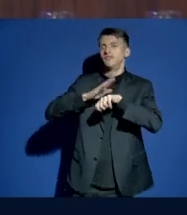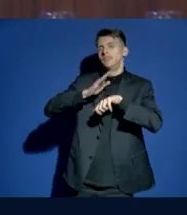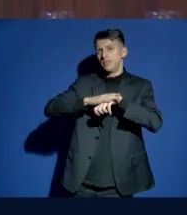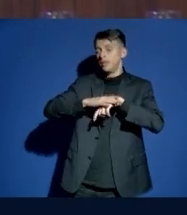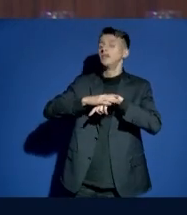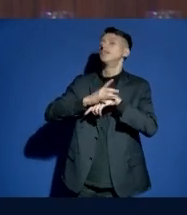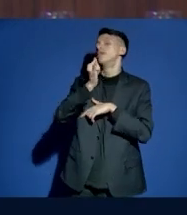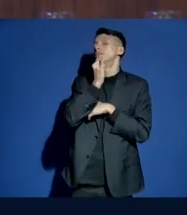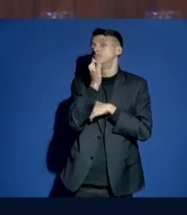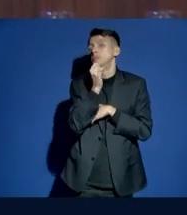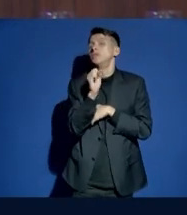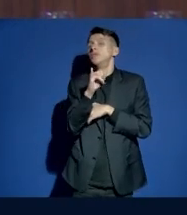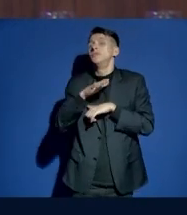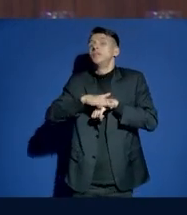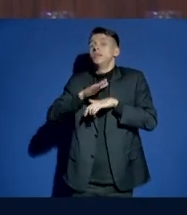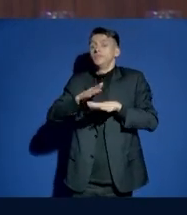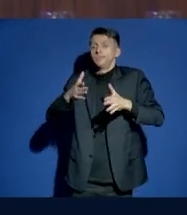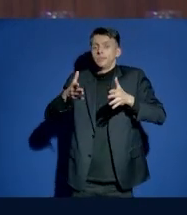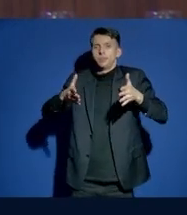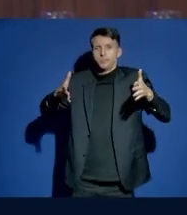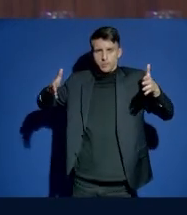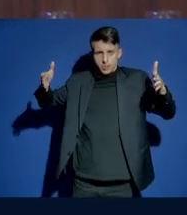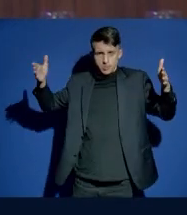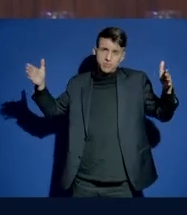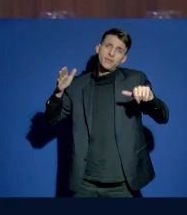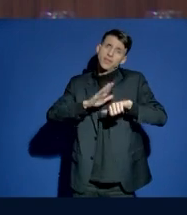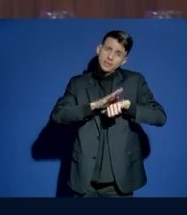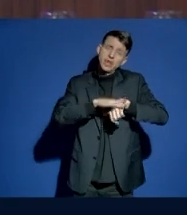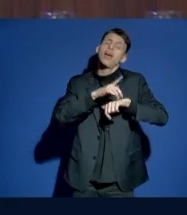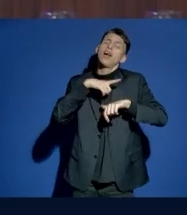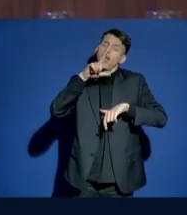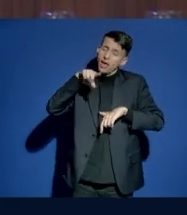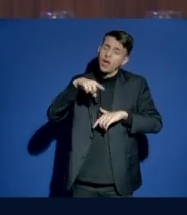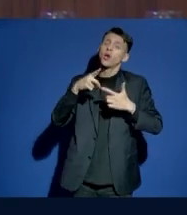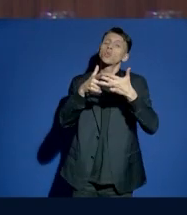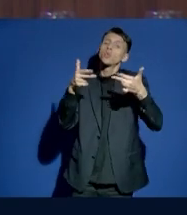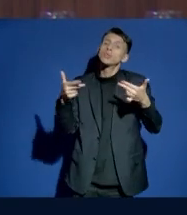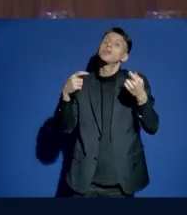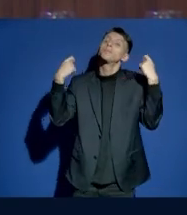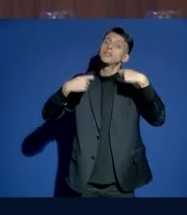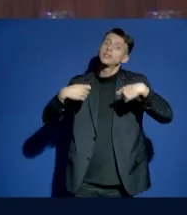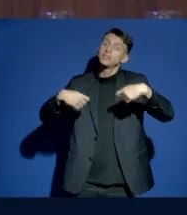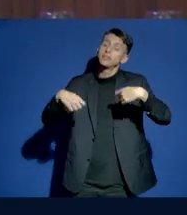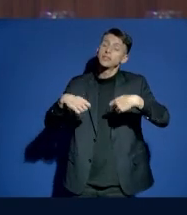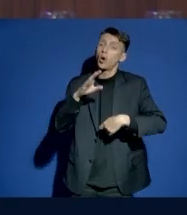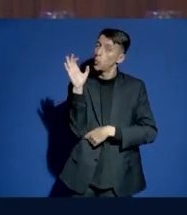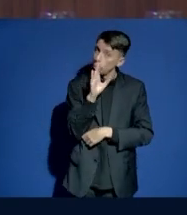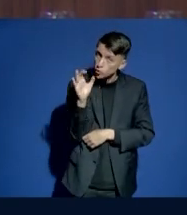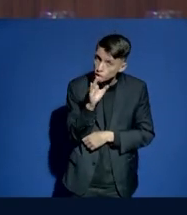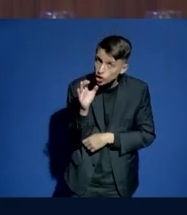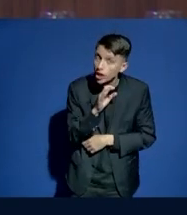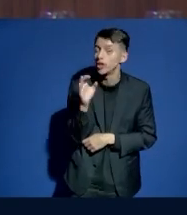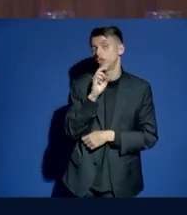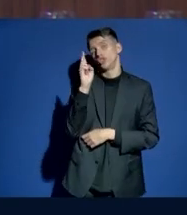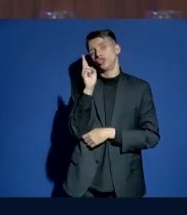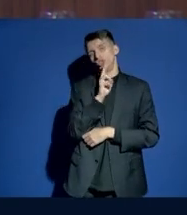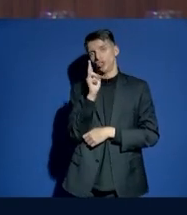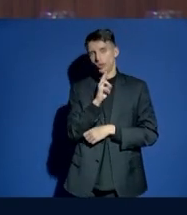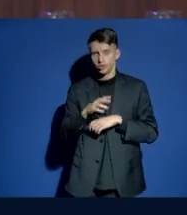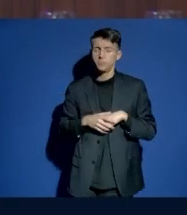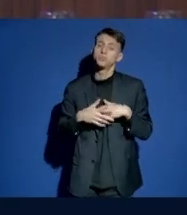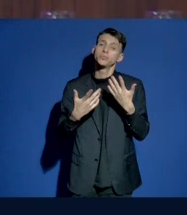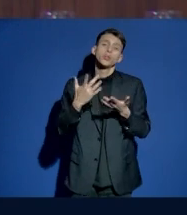se aumentar a capacidade do pátio do Valongo Então são intervenções que precisam ser feitas e feitas com urgência